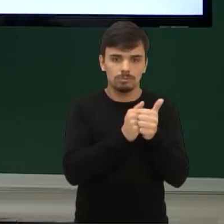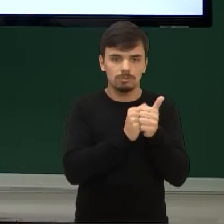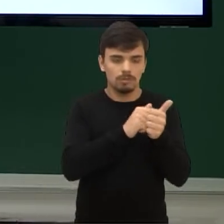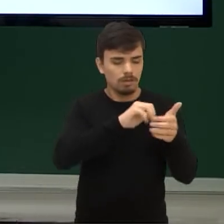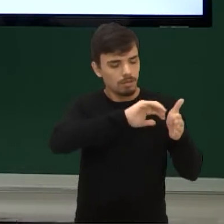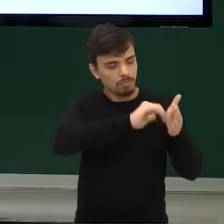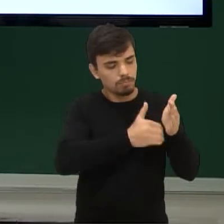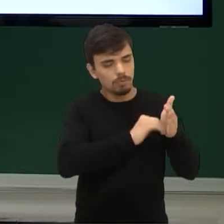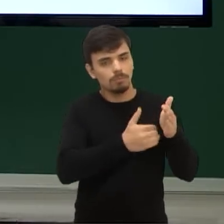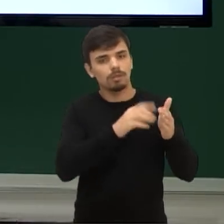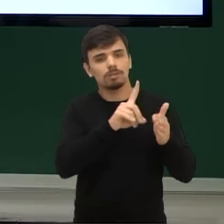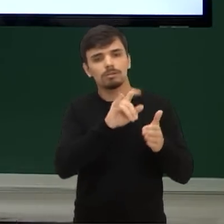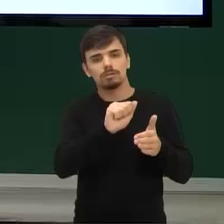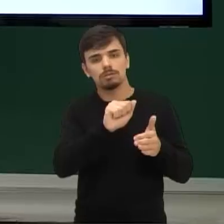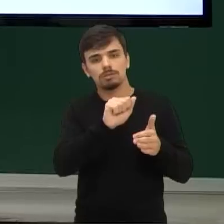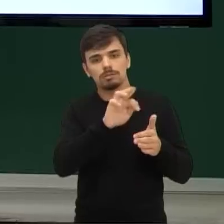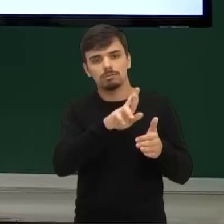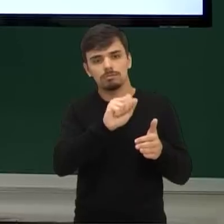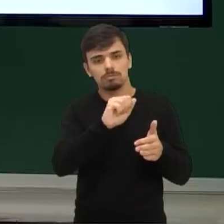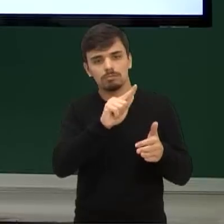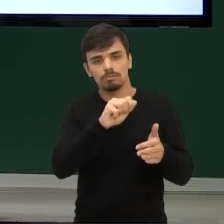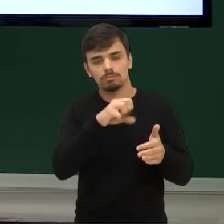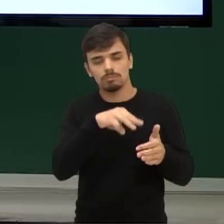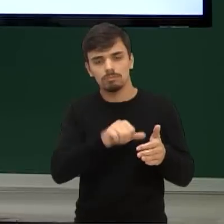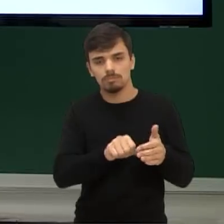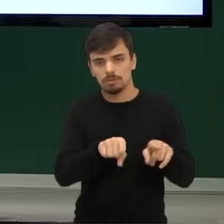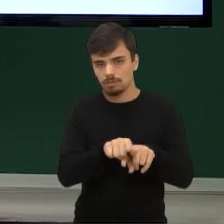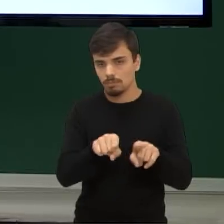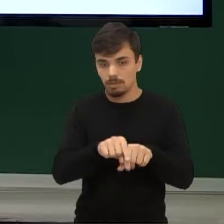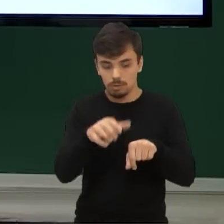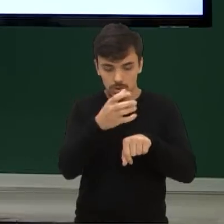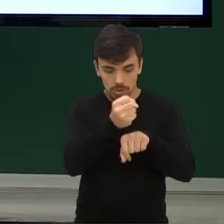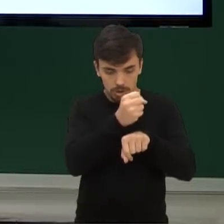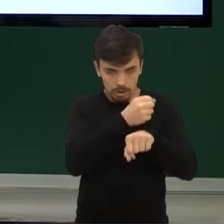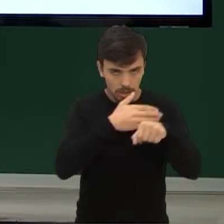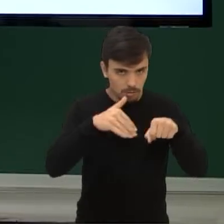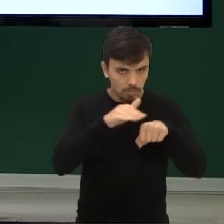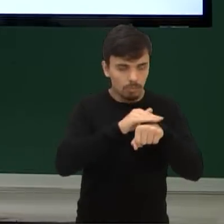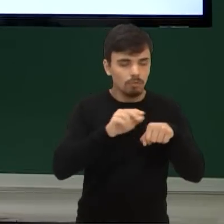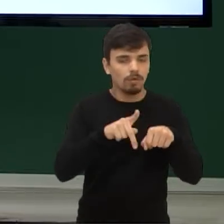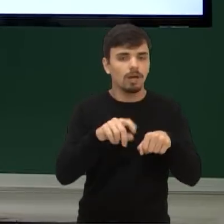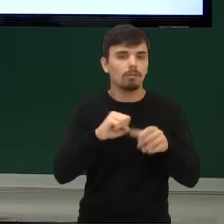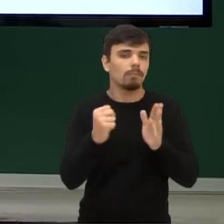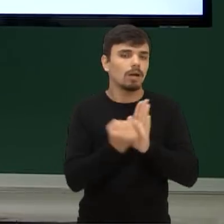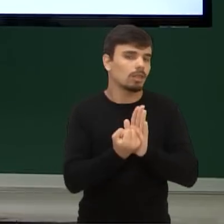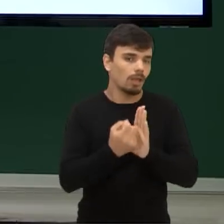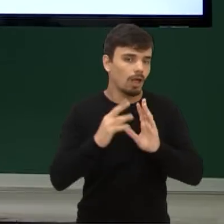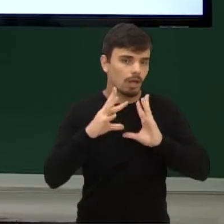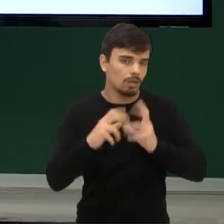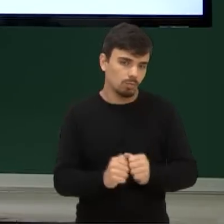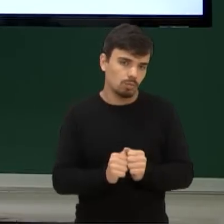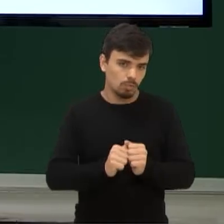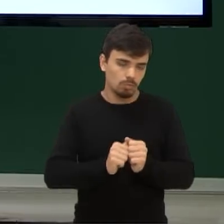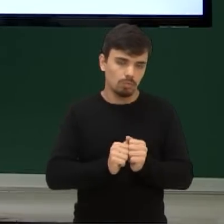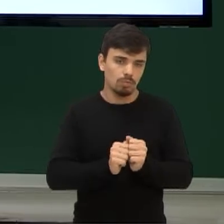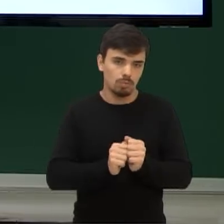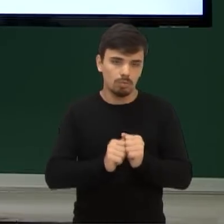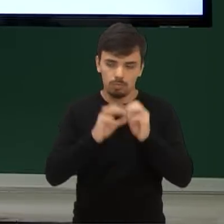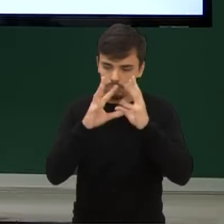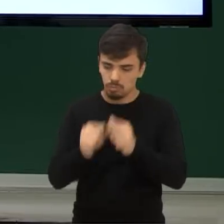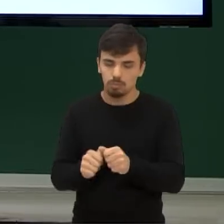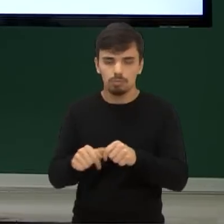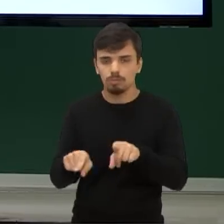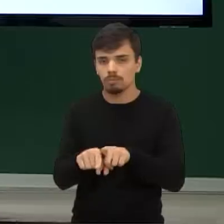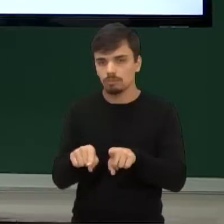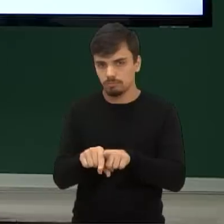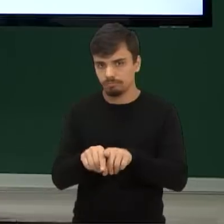diafragma, além deles estarem presos ali, esse gel espermicida vai acabar matando eles, ou praticamente todos